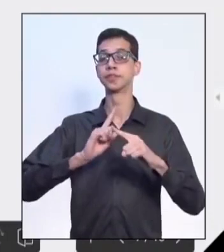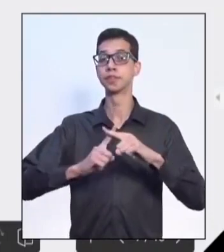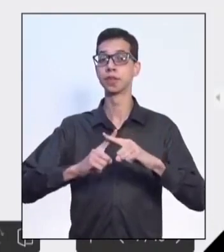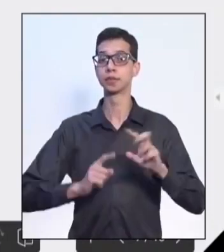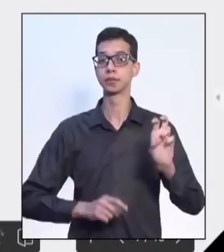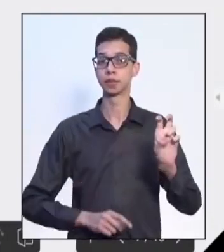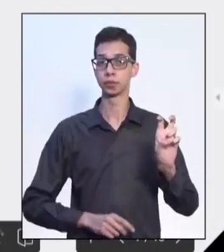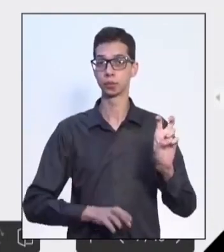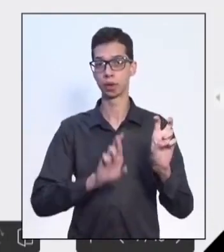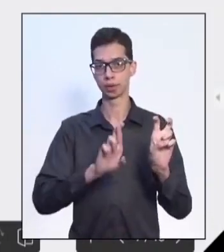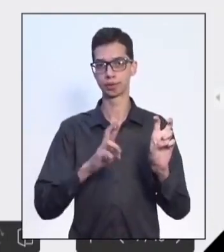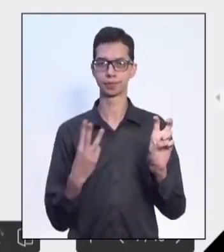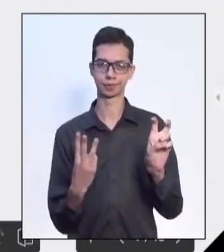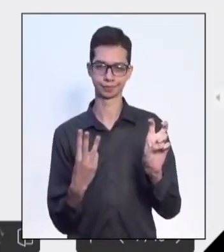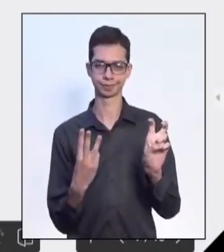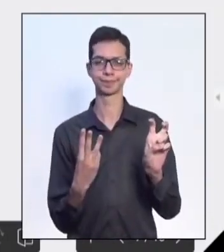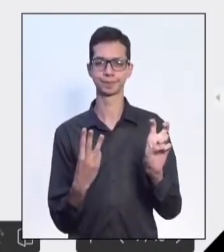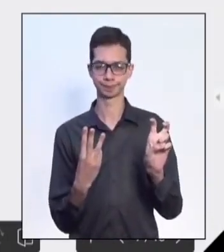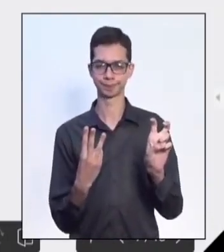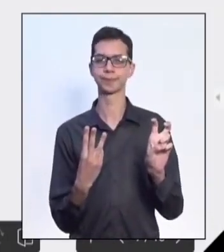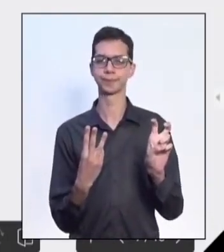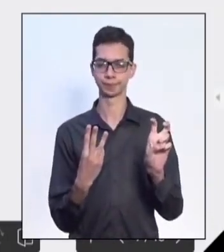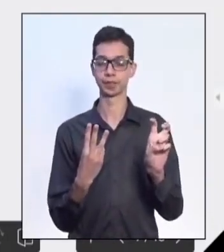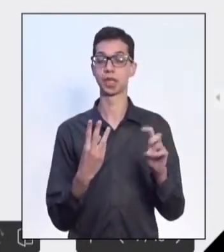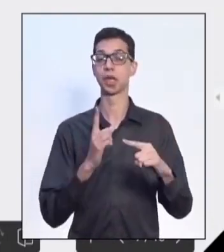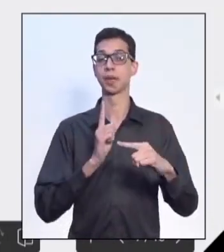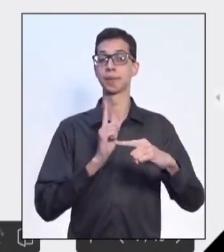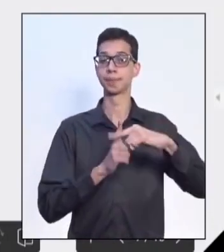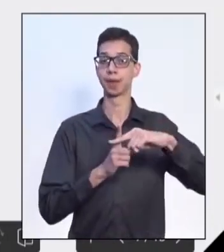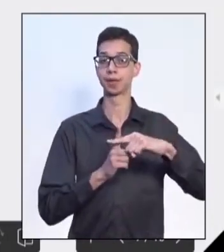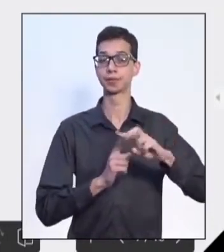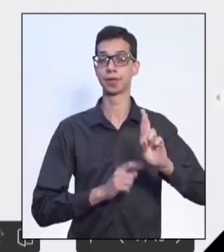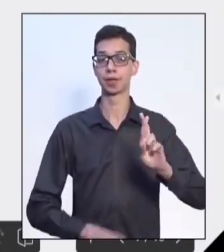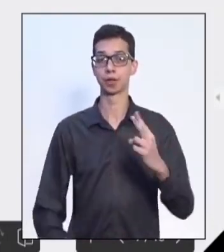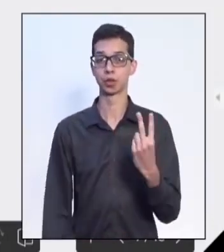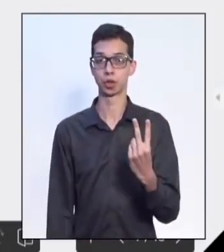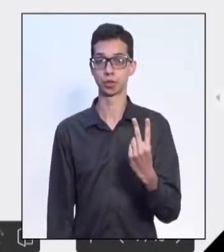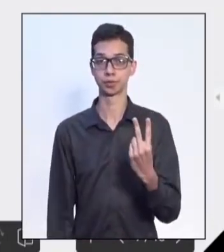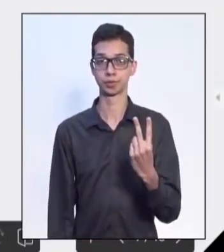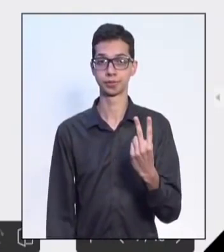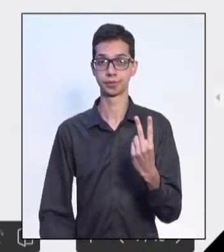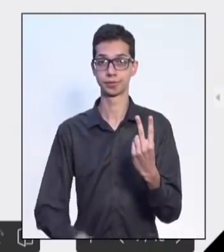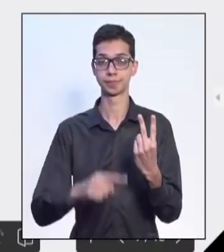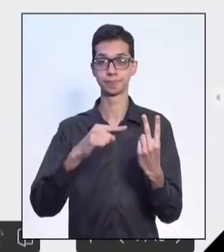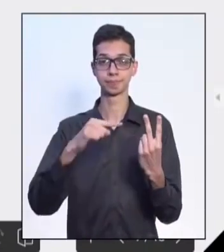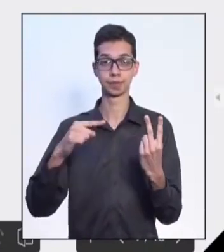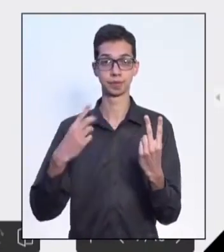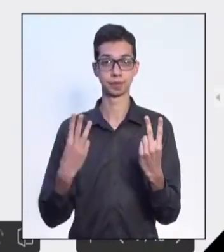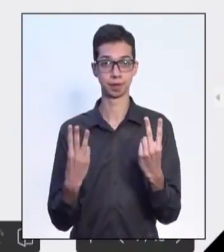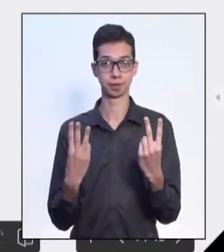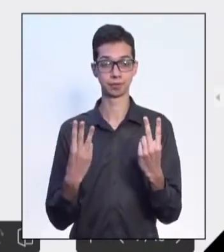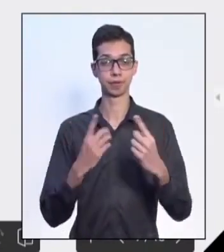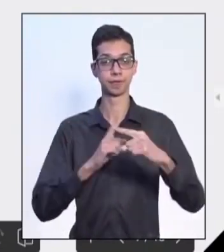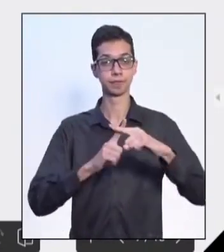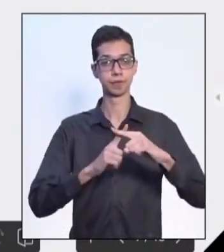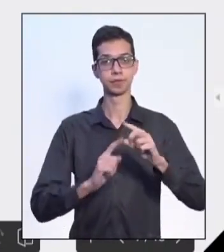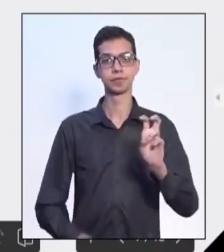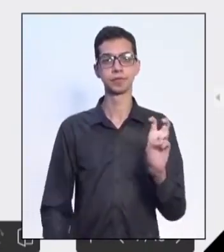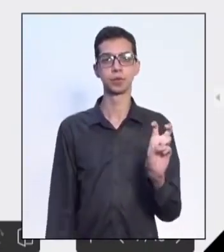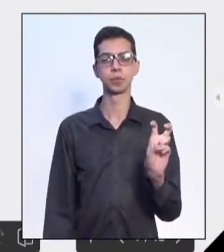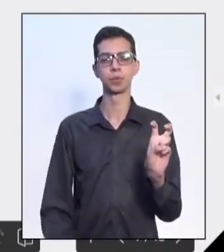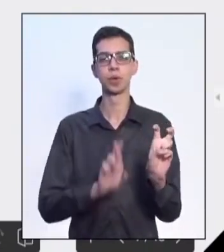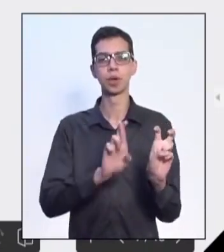é R3. Mais R2, que é menos 3, vezes 5, que